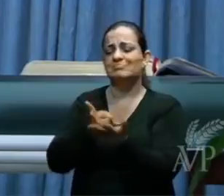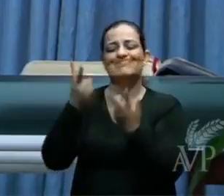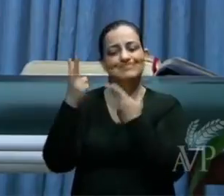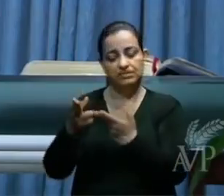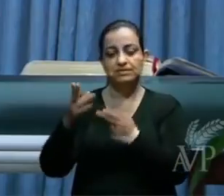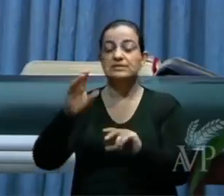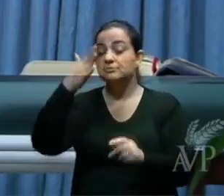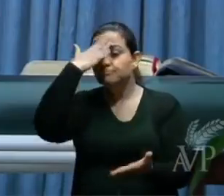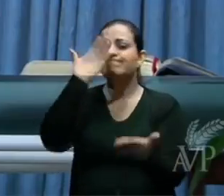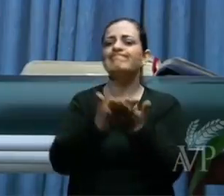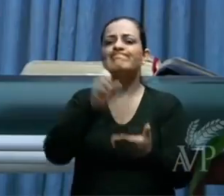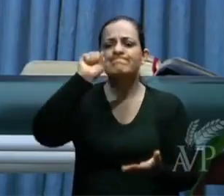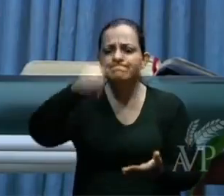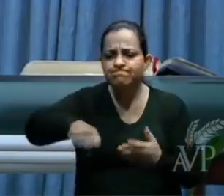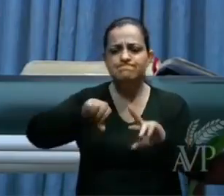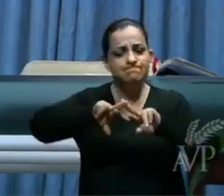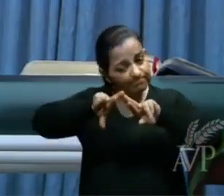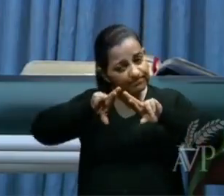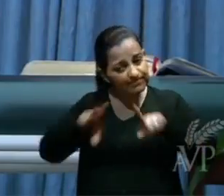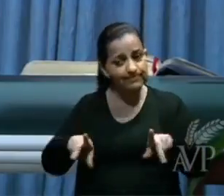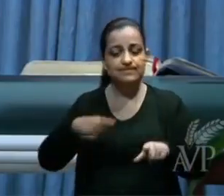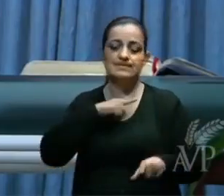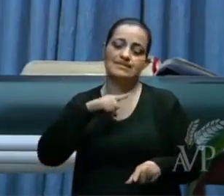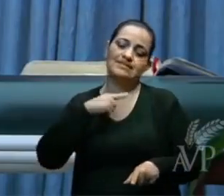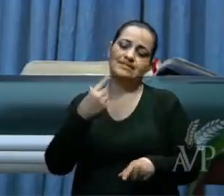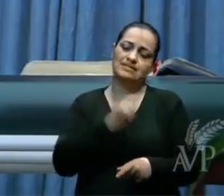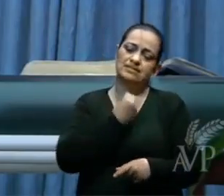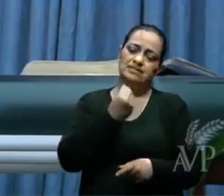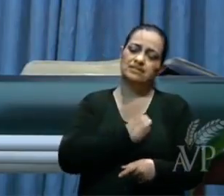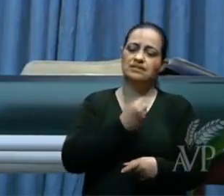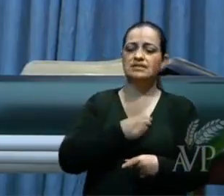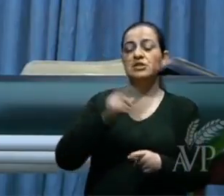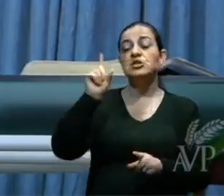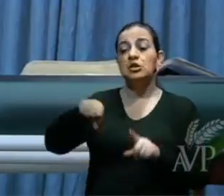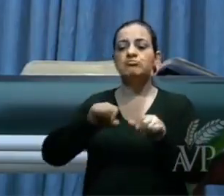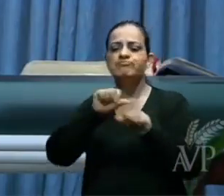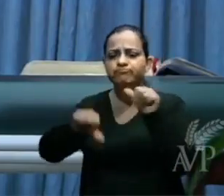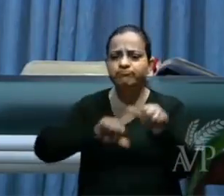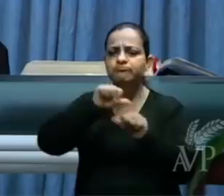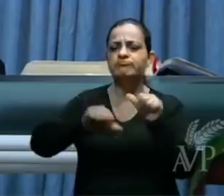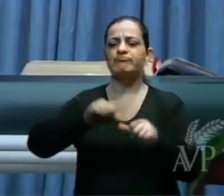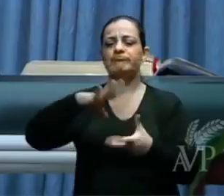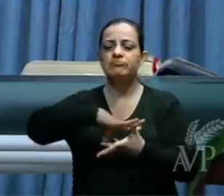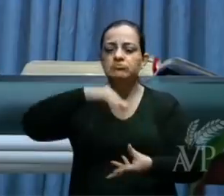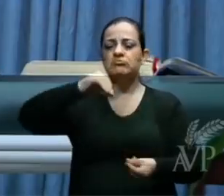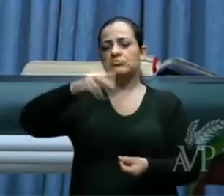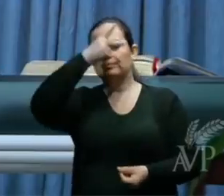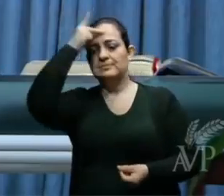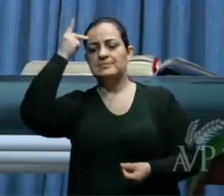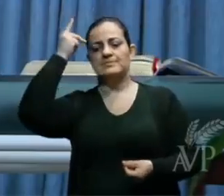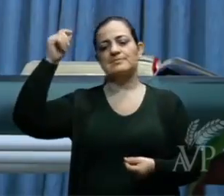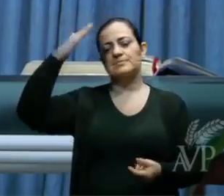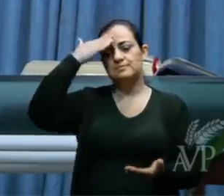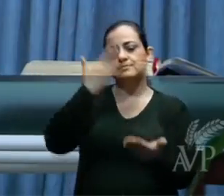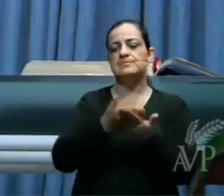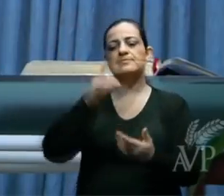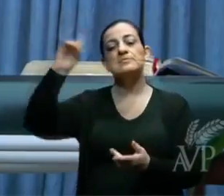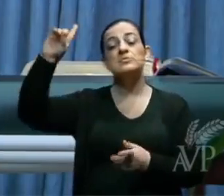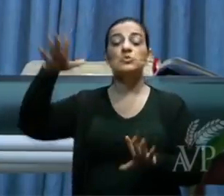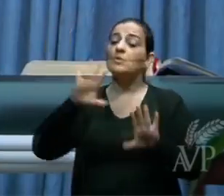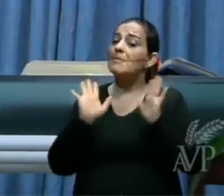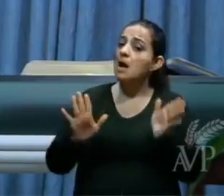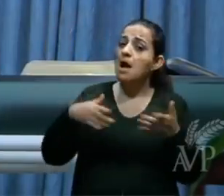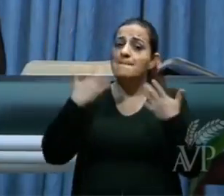justamente essa diferença é o que toca a alma do eleito o